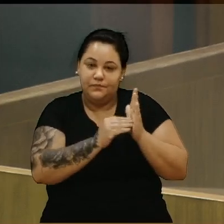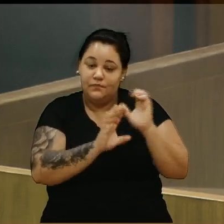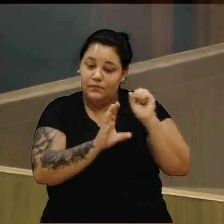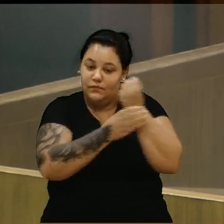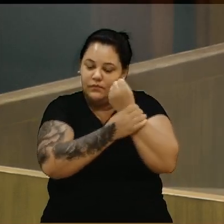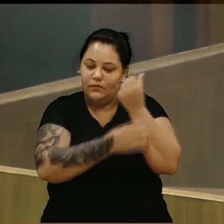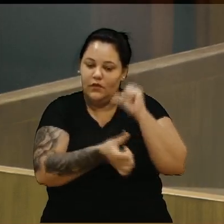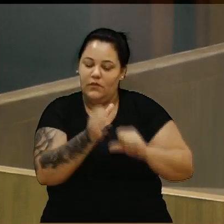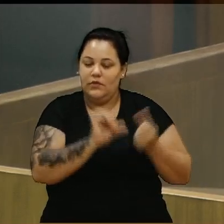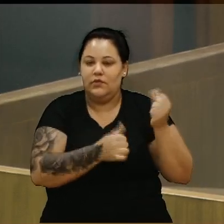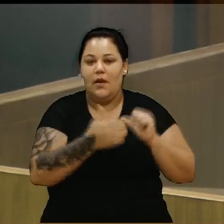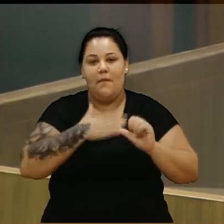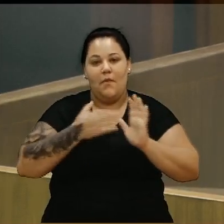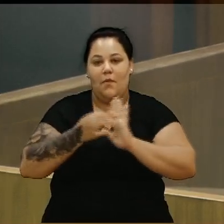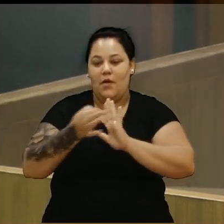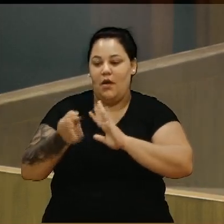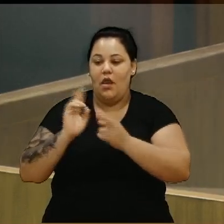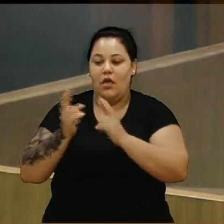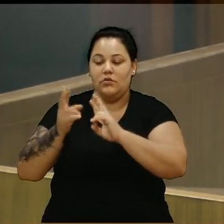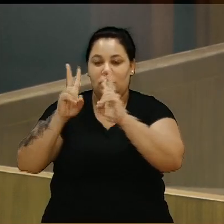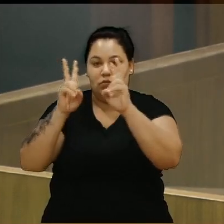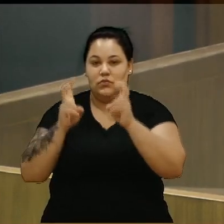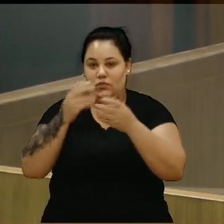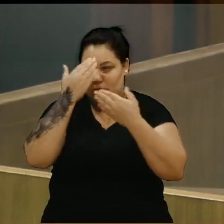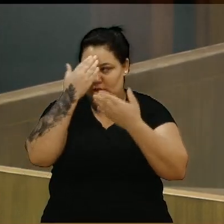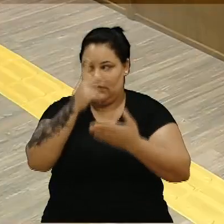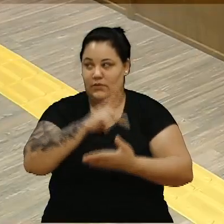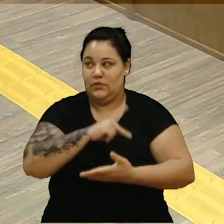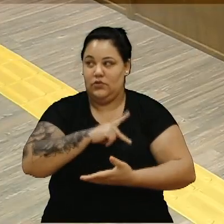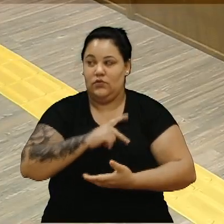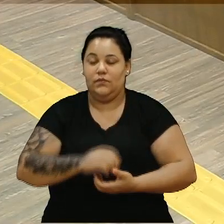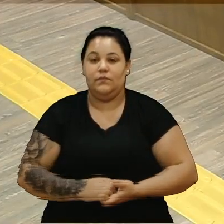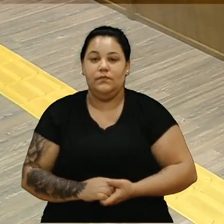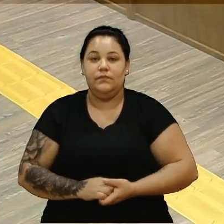posição da bancada do PCdoB em relação a essa temática. Obrigado, senhor presidente. Obrigado, vereadora Andressa.